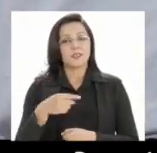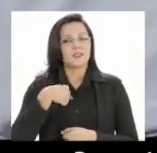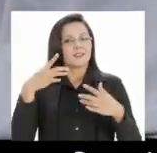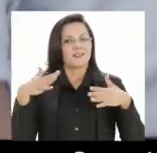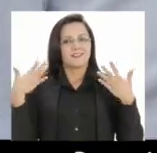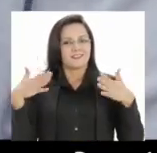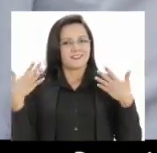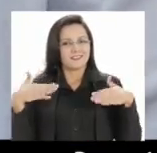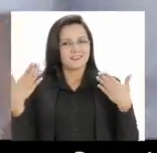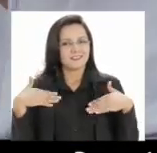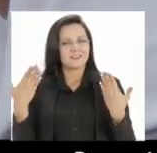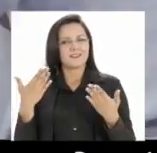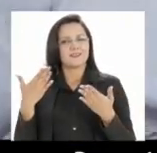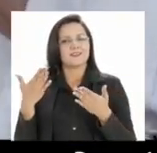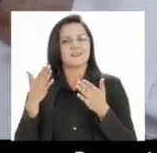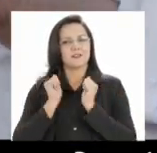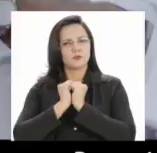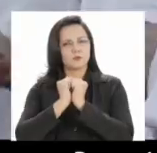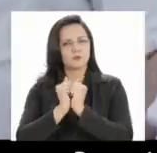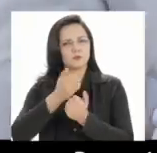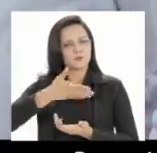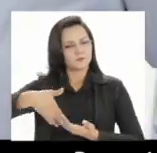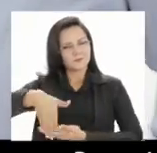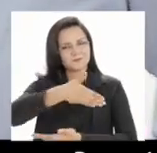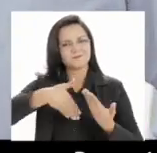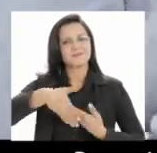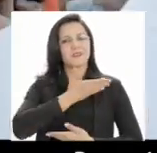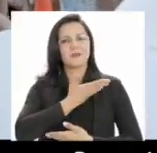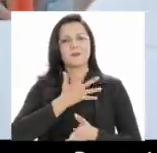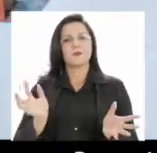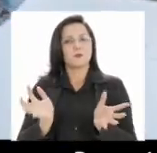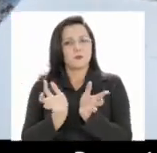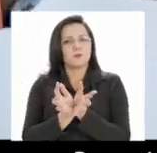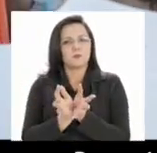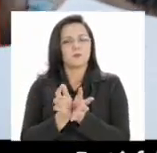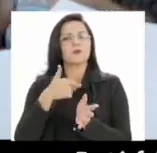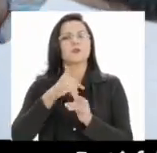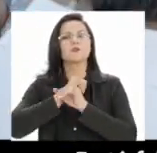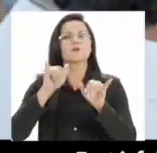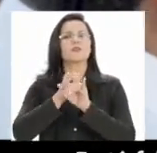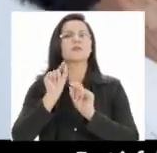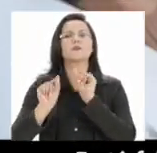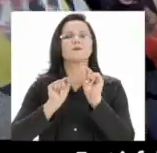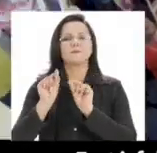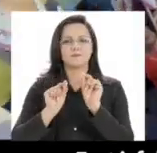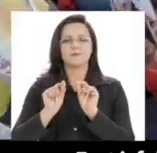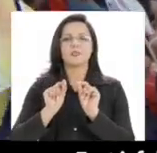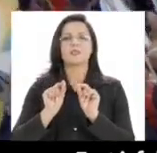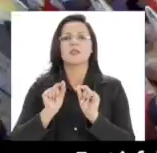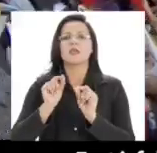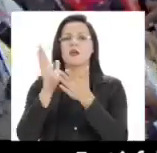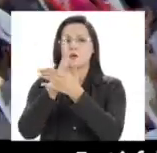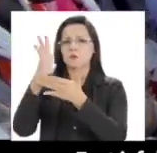Para mim é uma alegria estar nessa caminhada com esse time. Com esse time. Eu estou falando